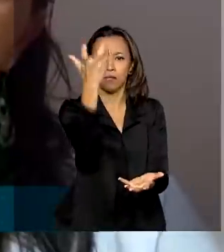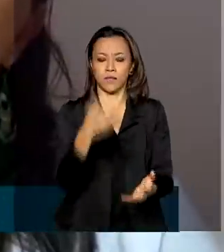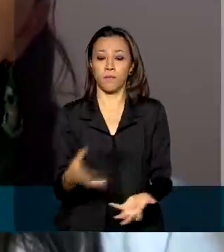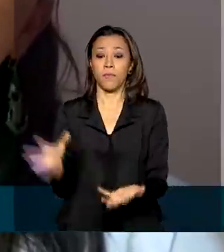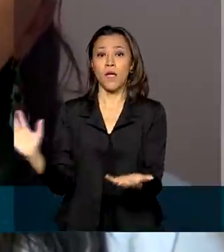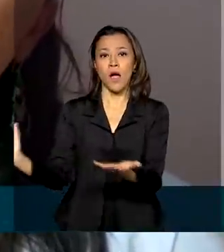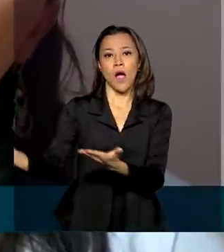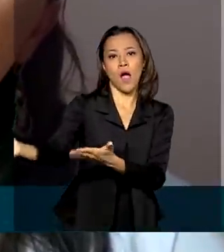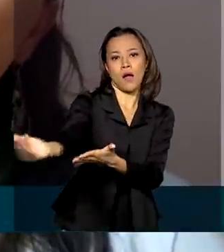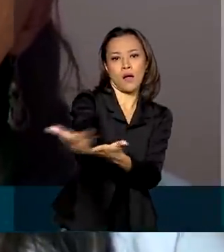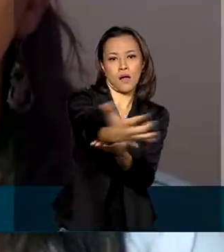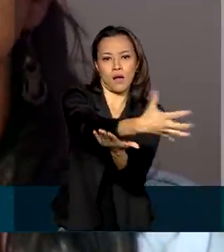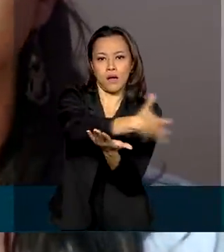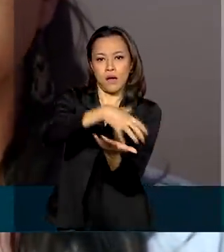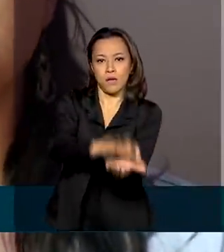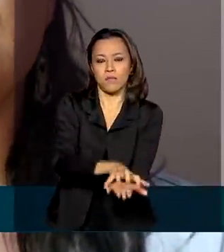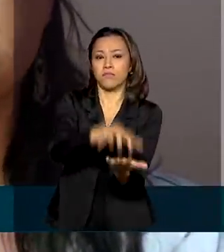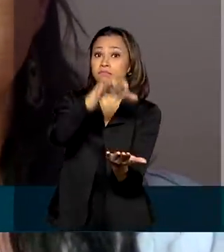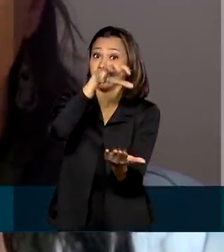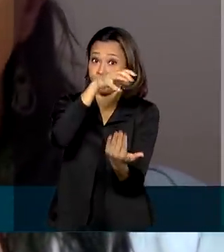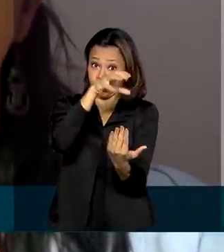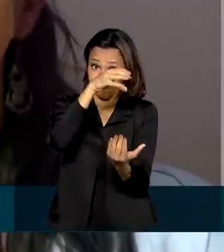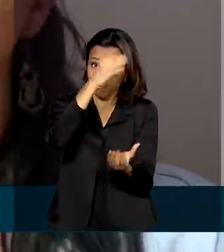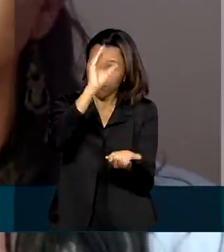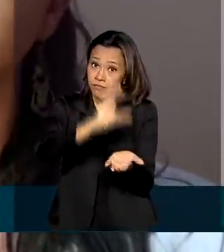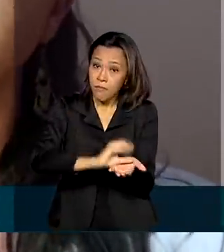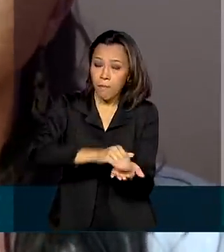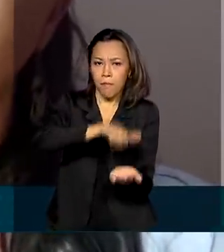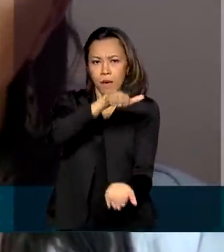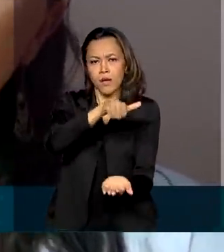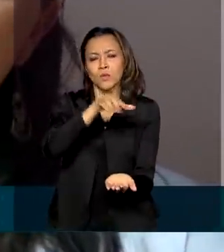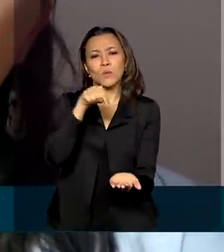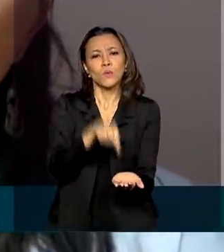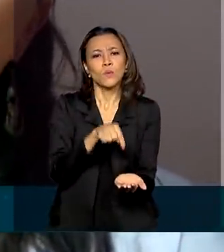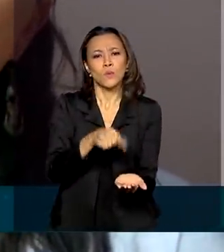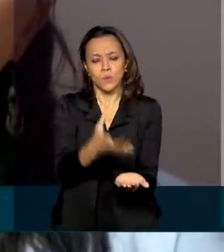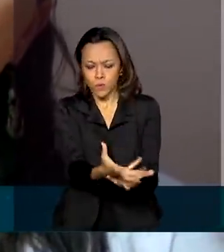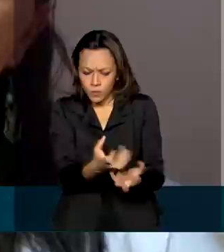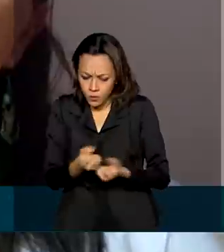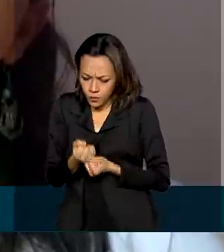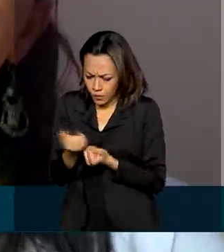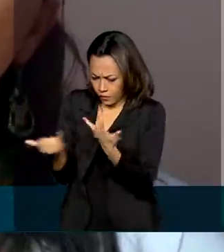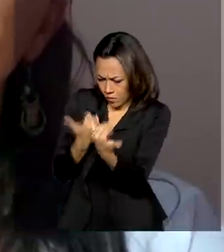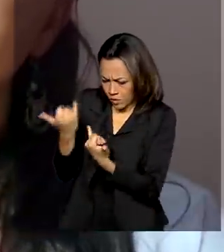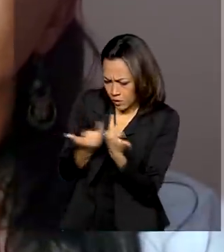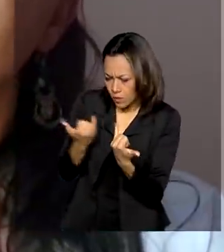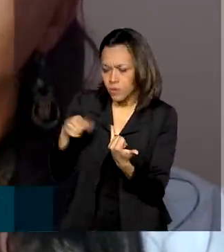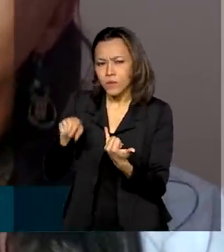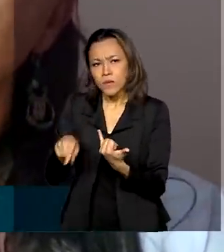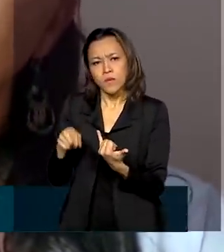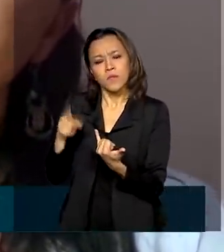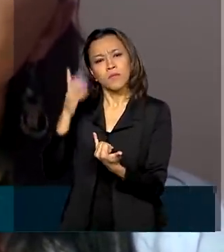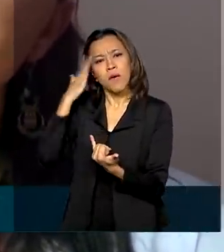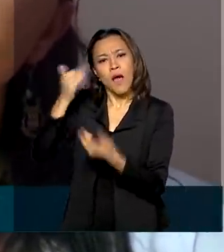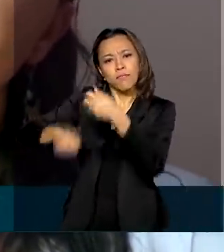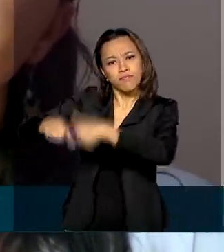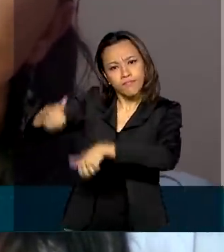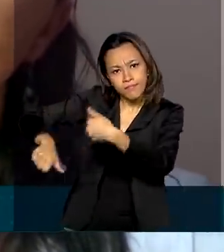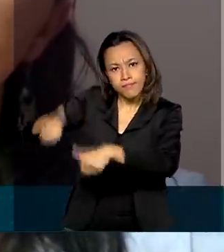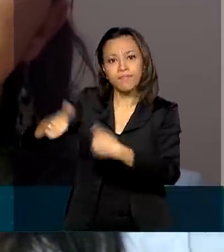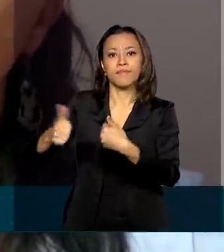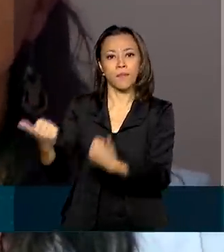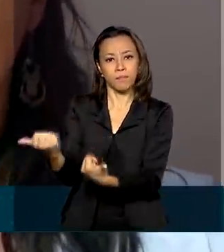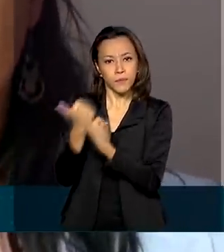dados única a partir da qual são calculados indicadores, são processados os produtos de apoio e tudo isso